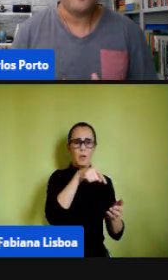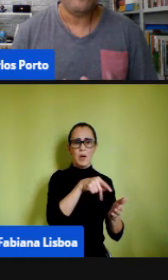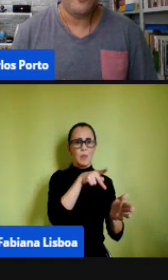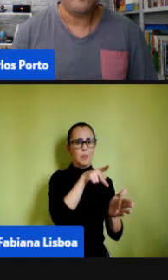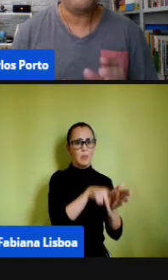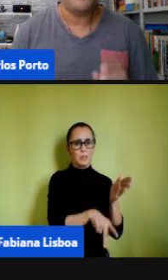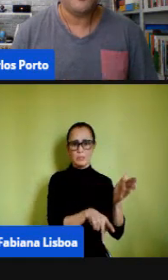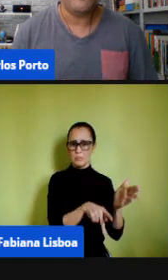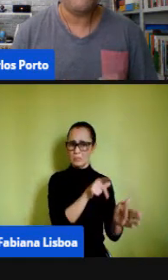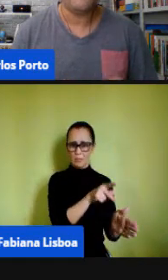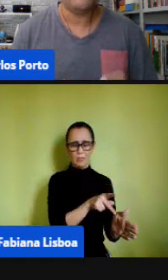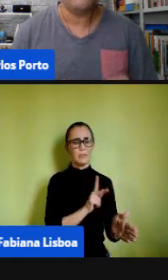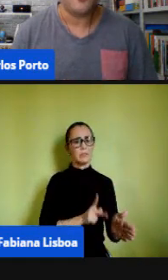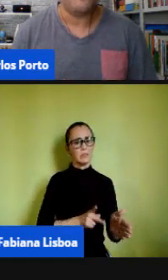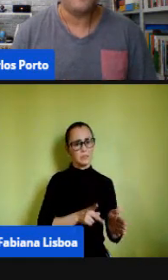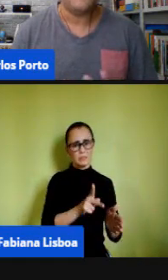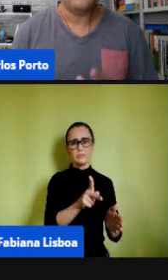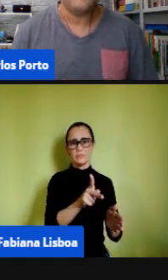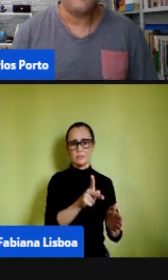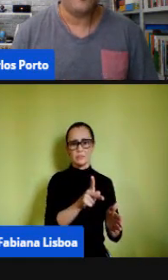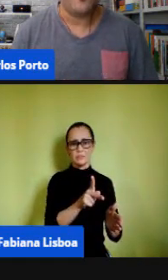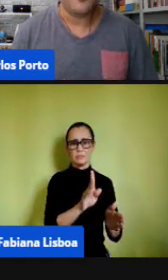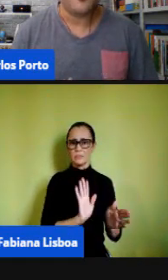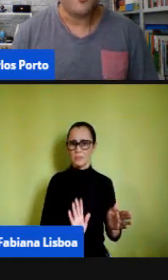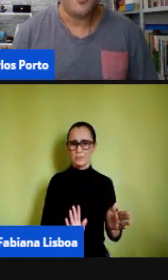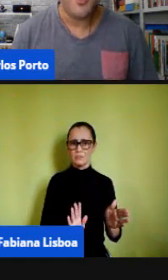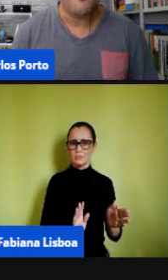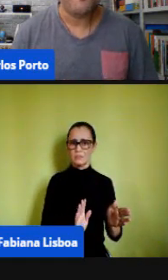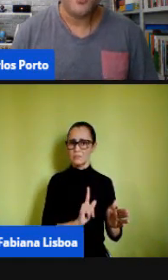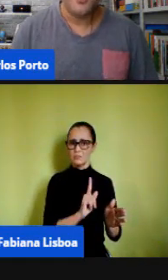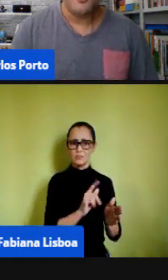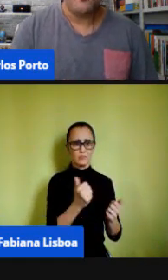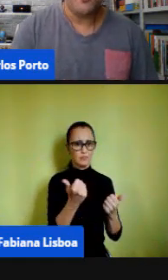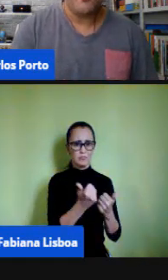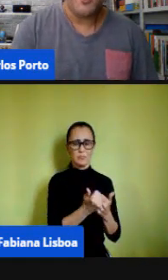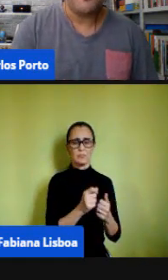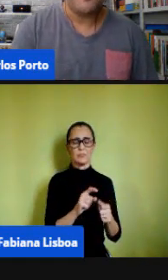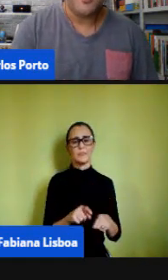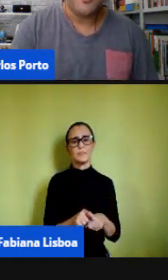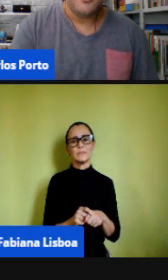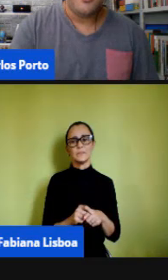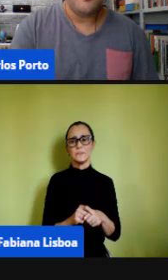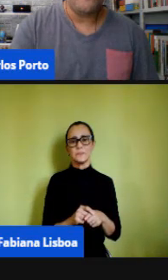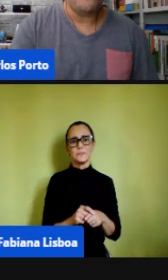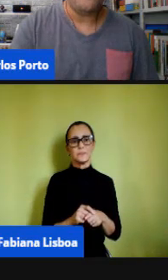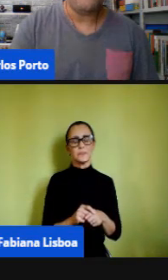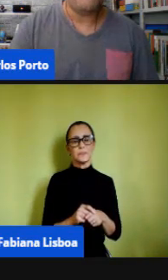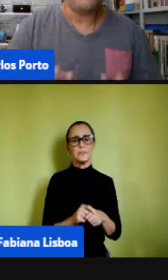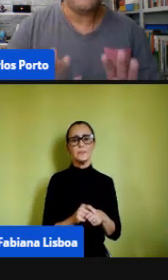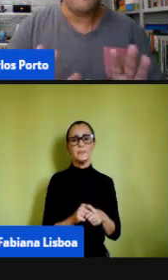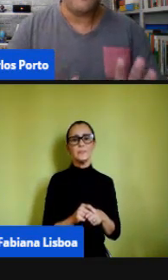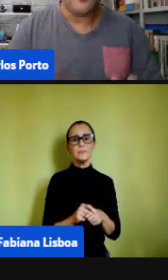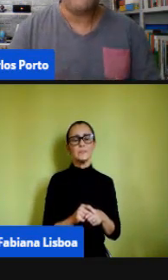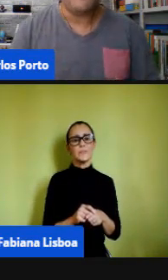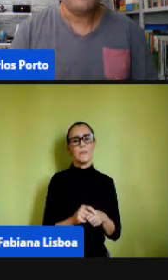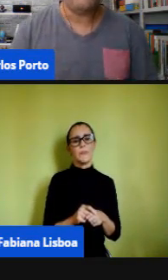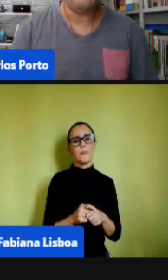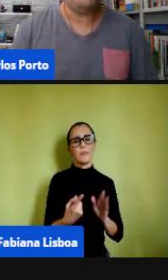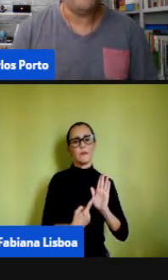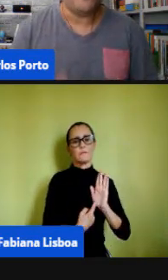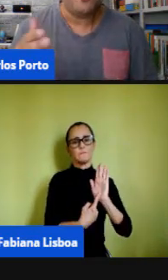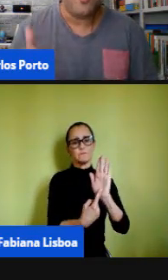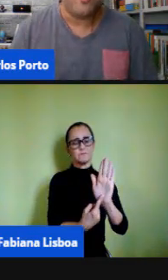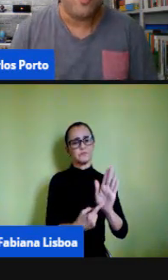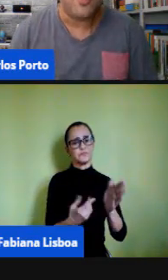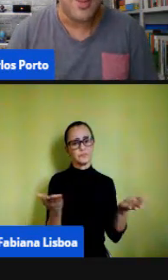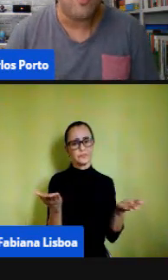anual, planejamento anual na escola, ok? Muito bem. Então, eu vou apresentar agora rapidamente,